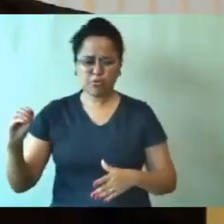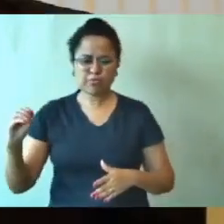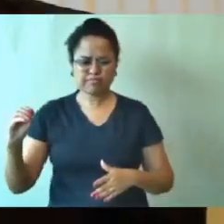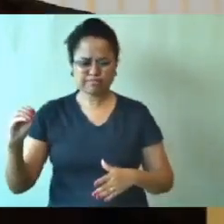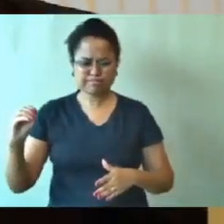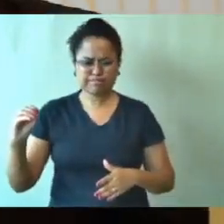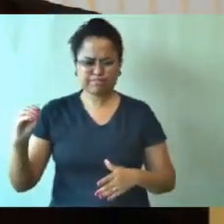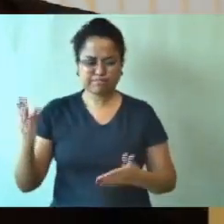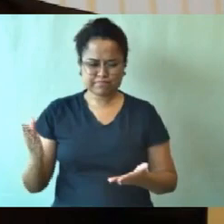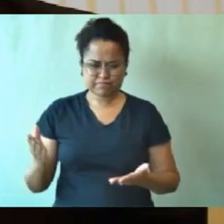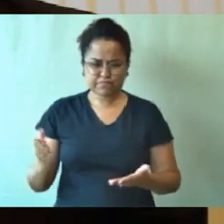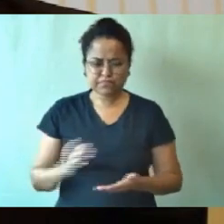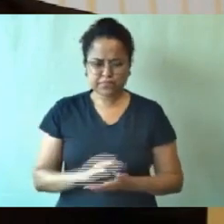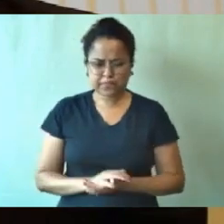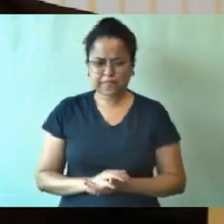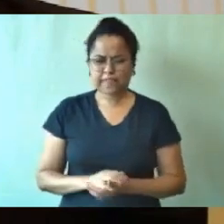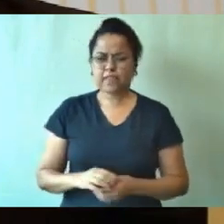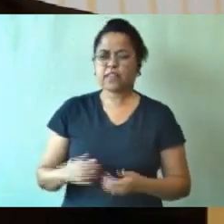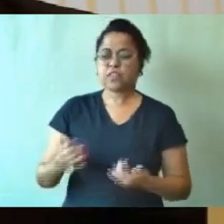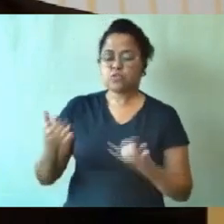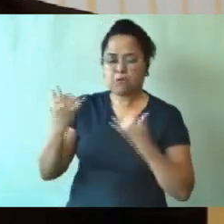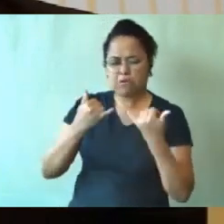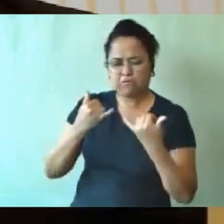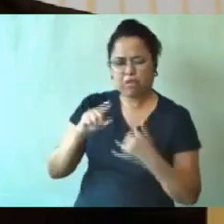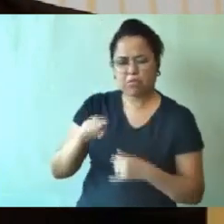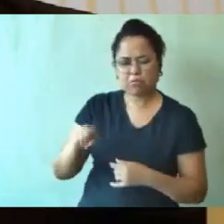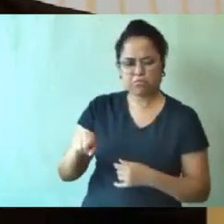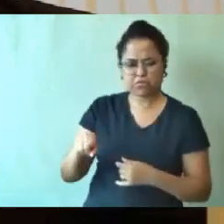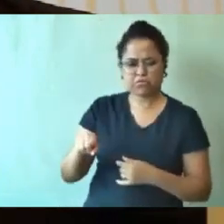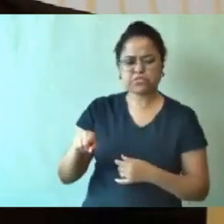Deixa eu falar para você. Ele chegou,